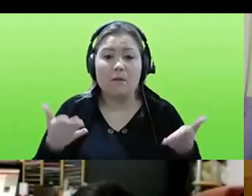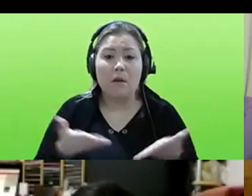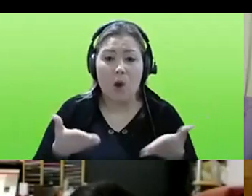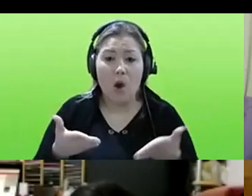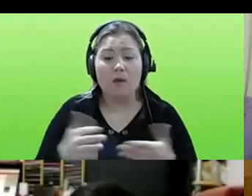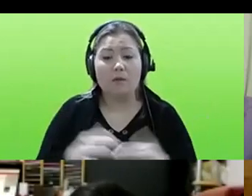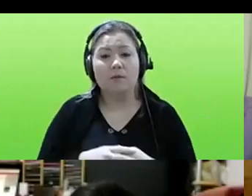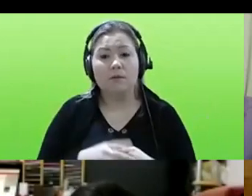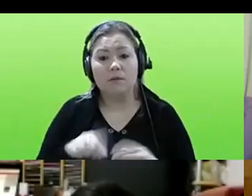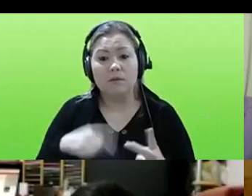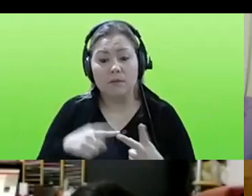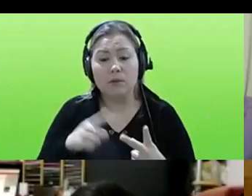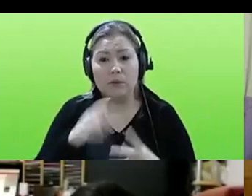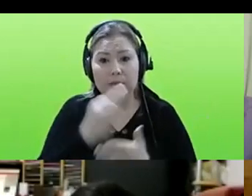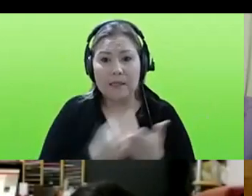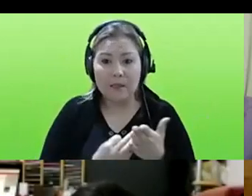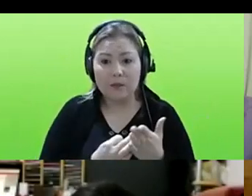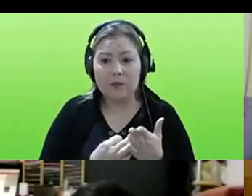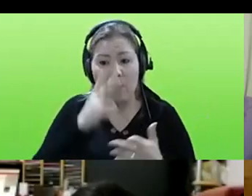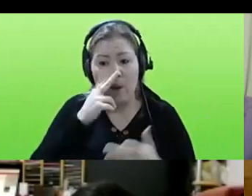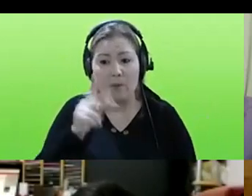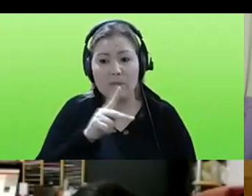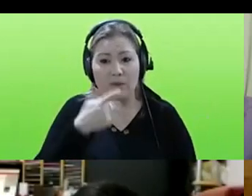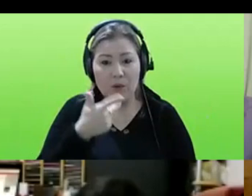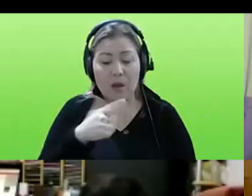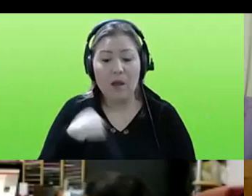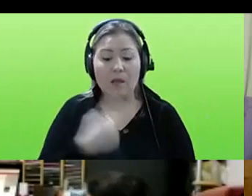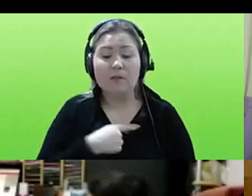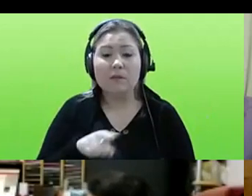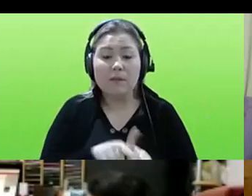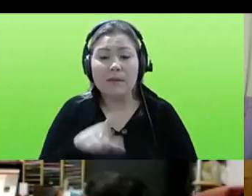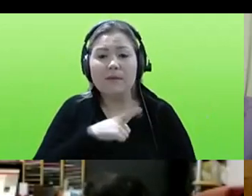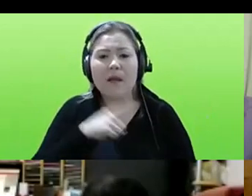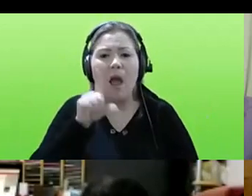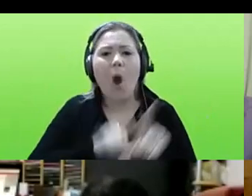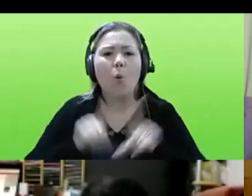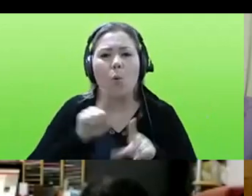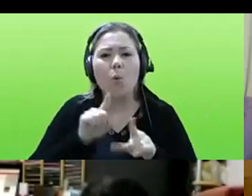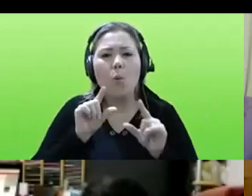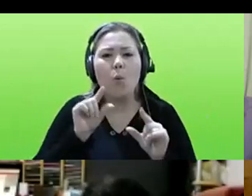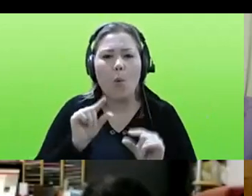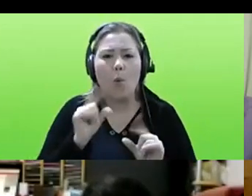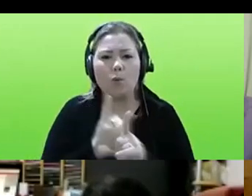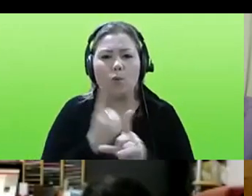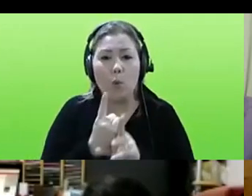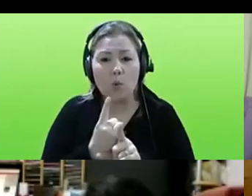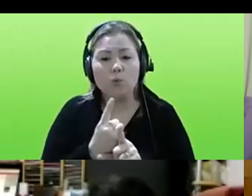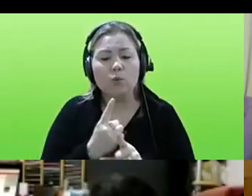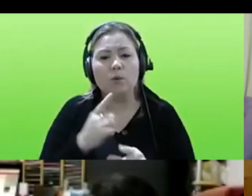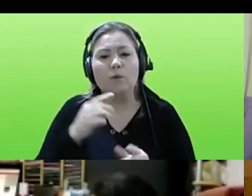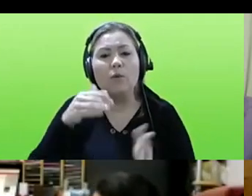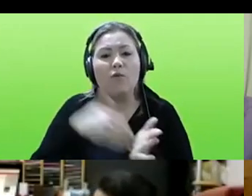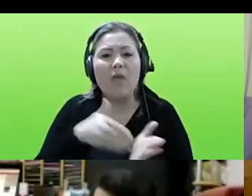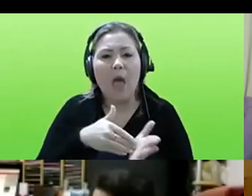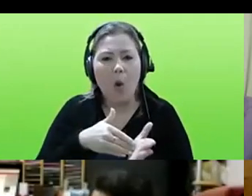desses textos, como o professor Emílio disse, nós ainda teremos alguns poucos encontros no final de tudo, que se